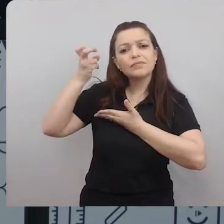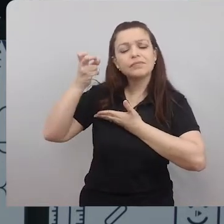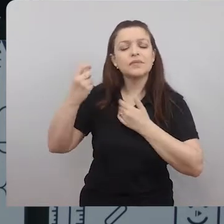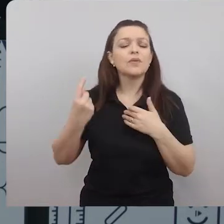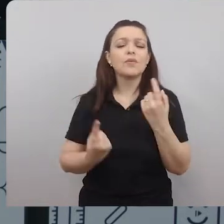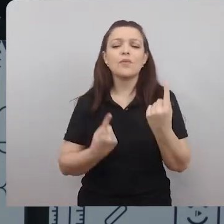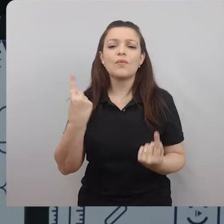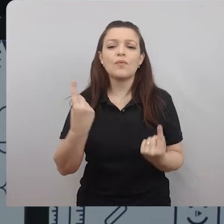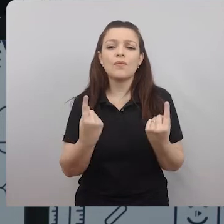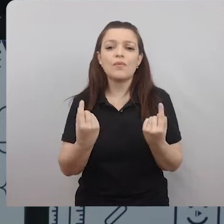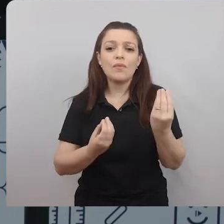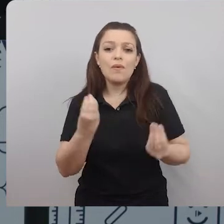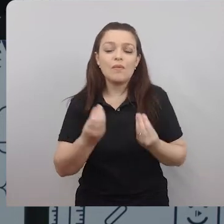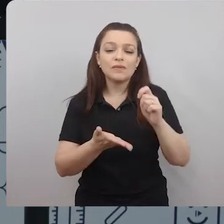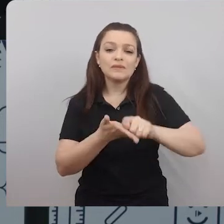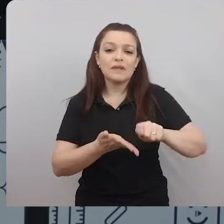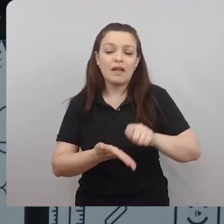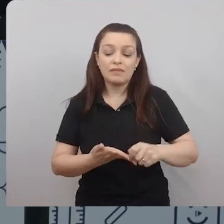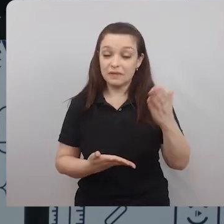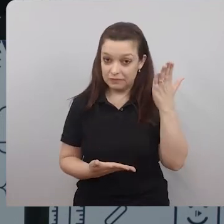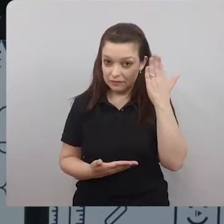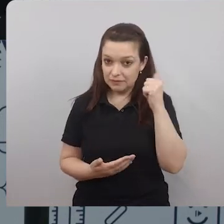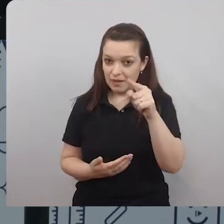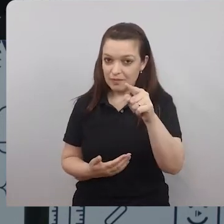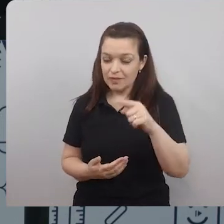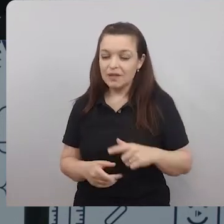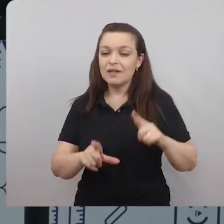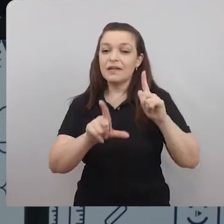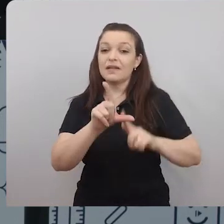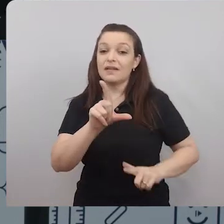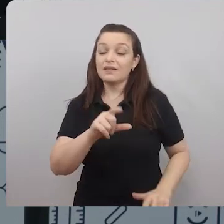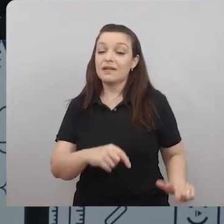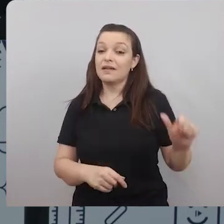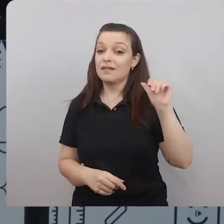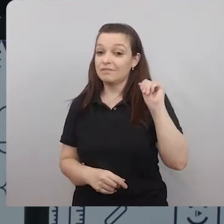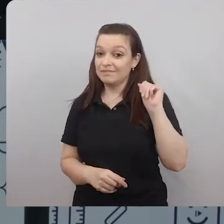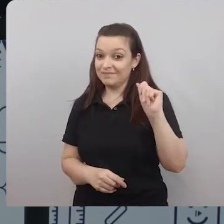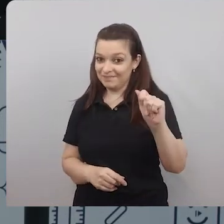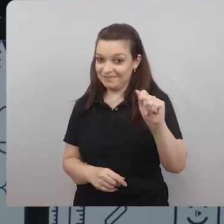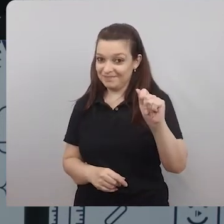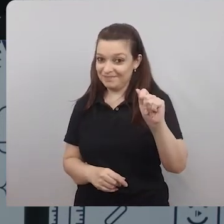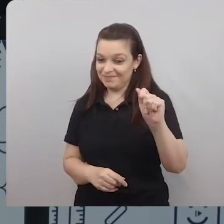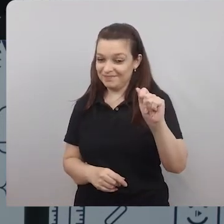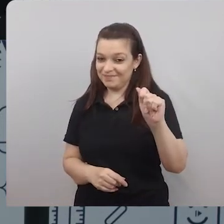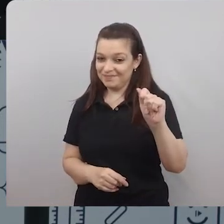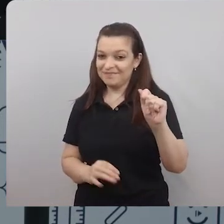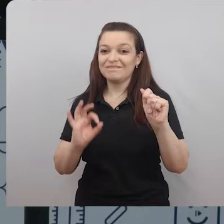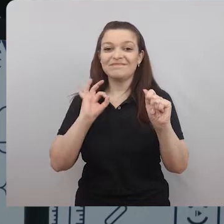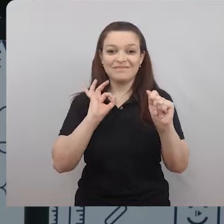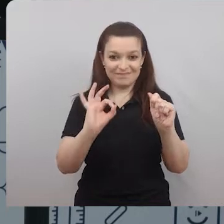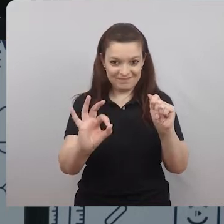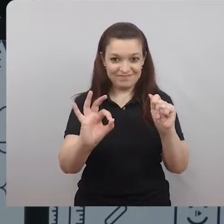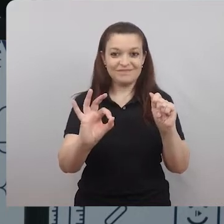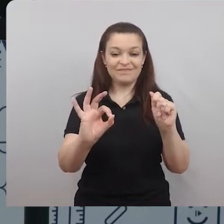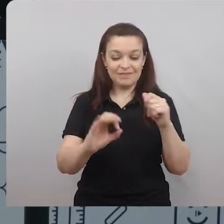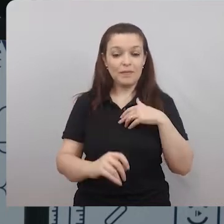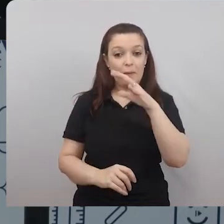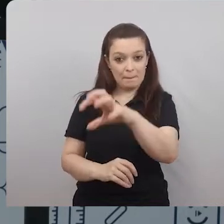Amigos. Já sabem? Peguem aí no alfabeto de vocês a letra